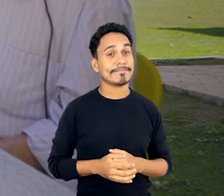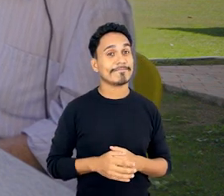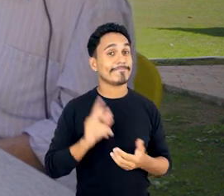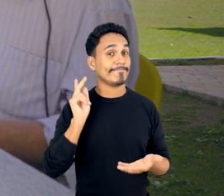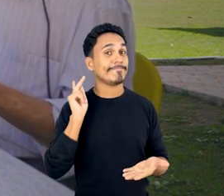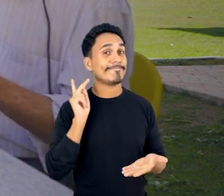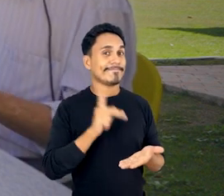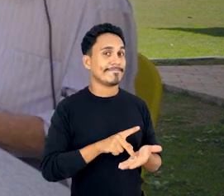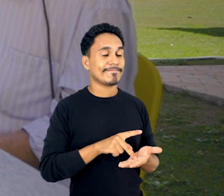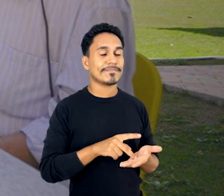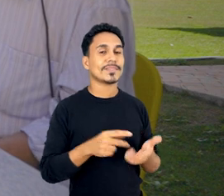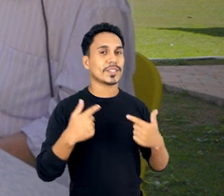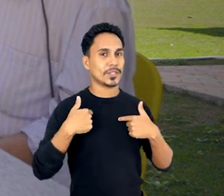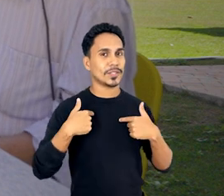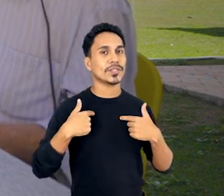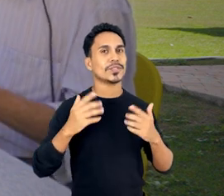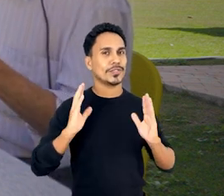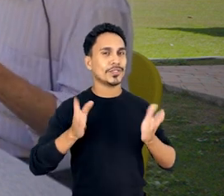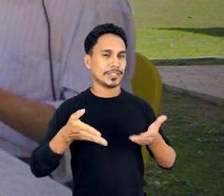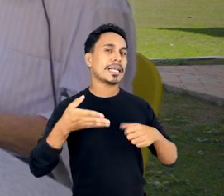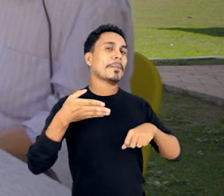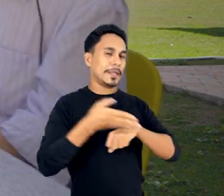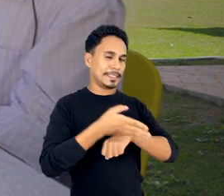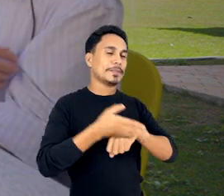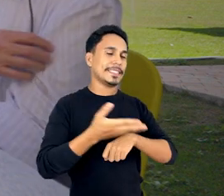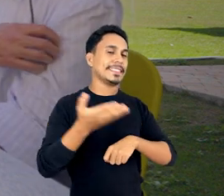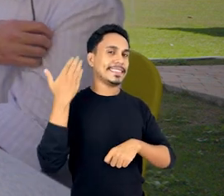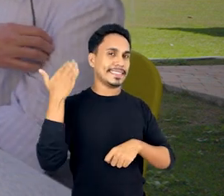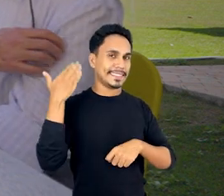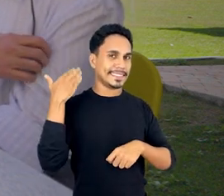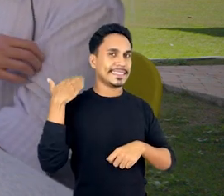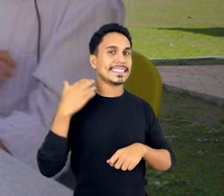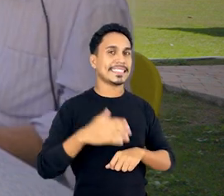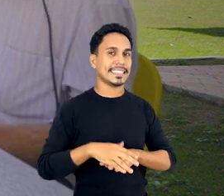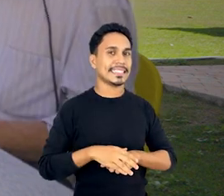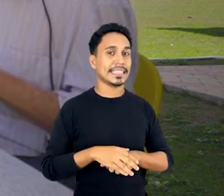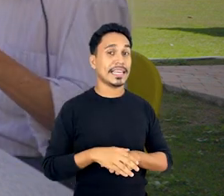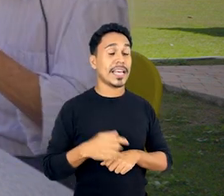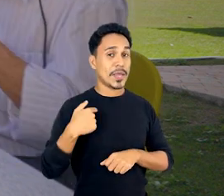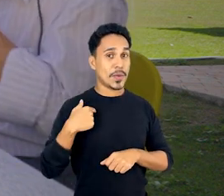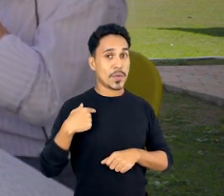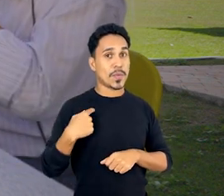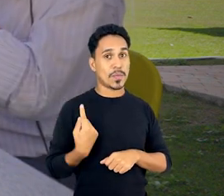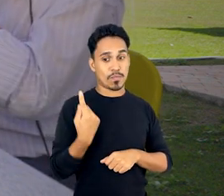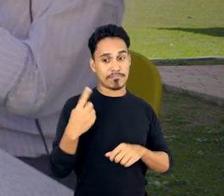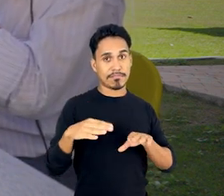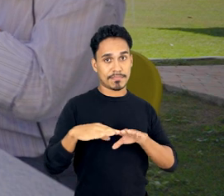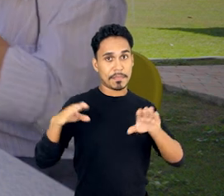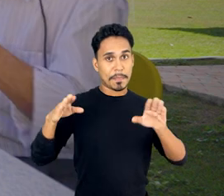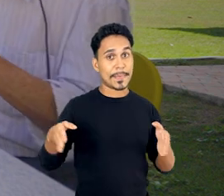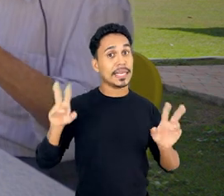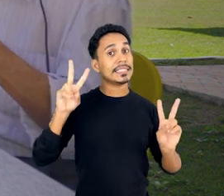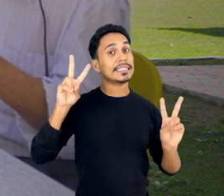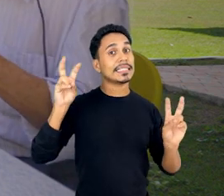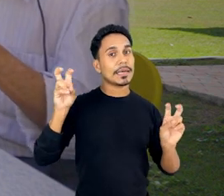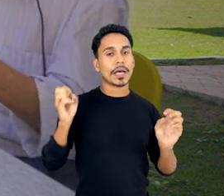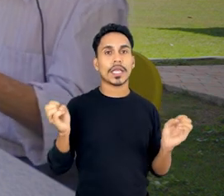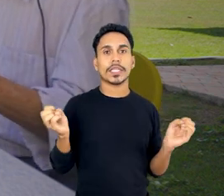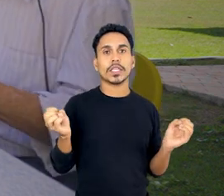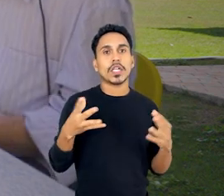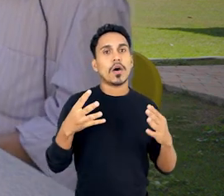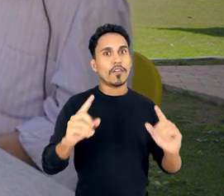seu momento na verdade já participei agora do de uma mesa sim cujo título